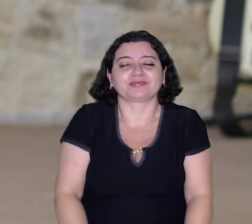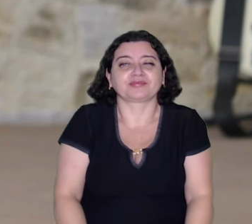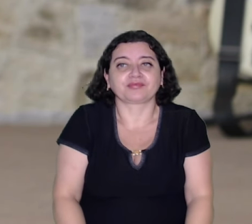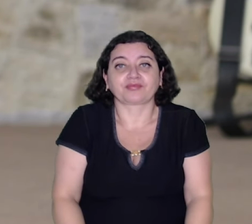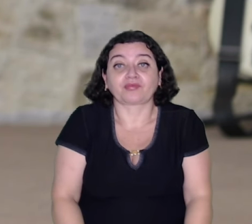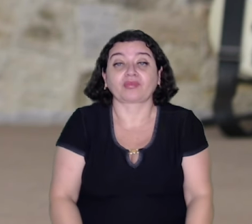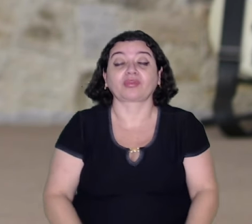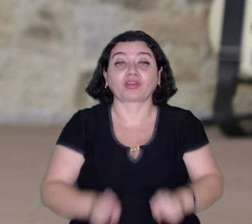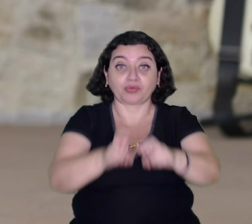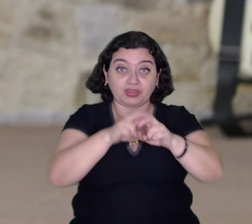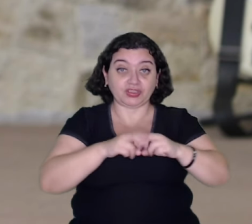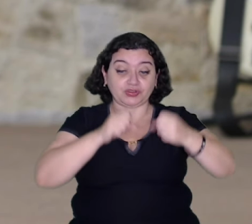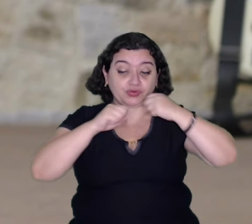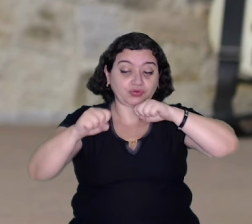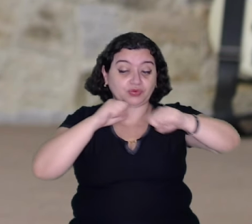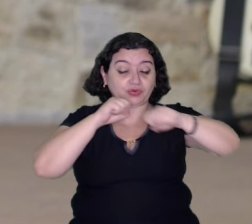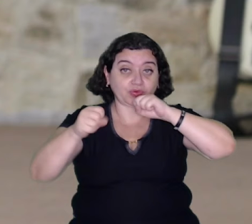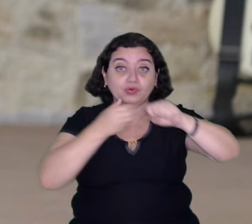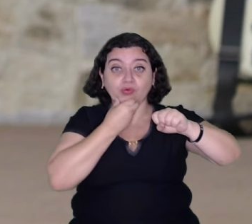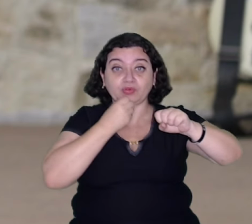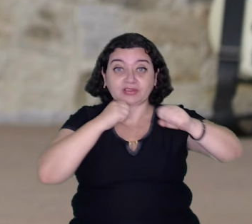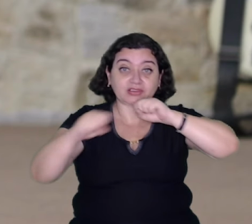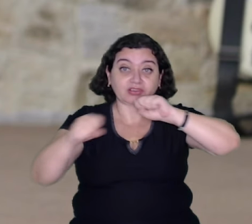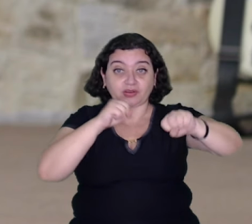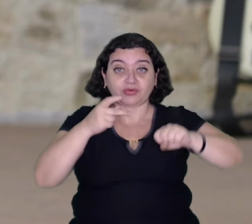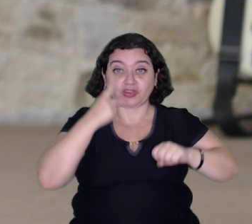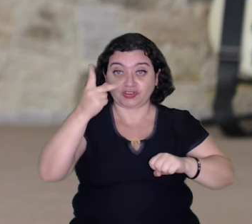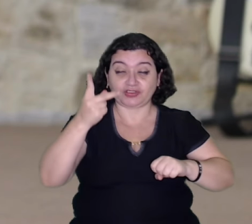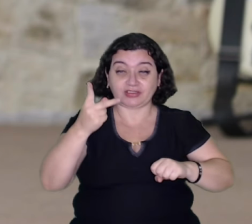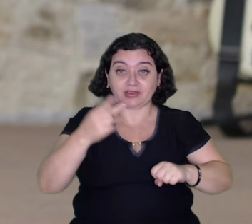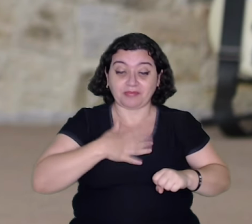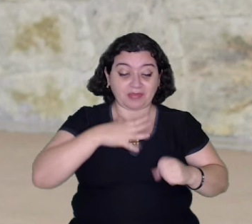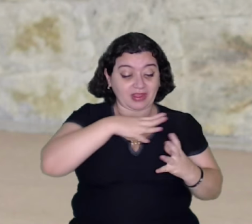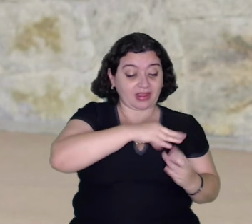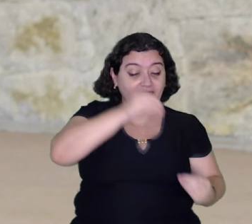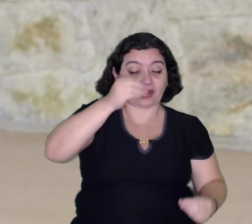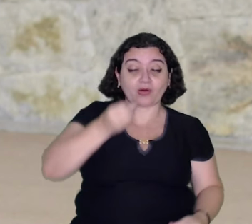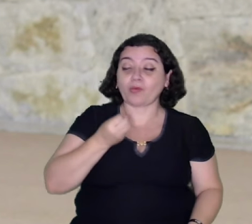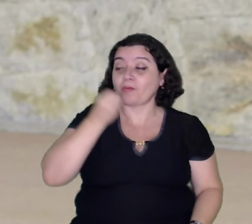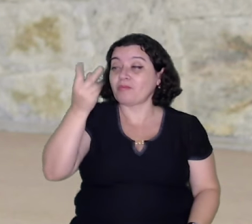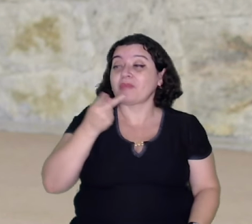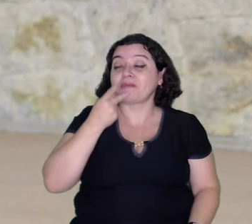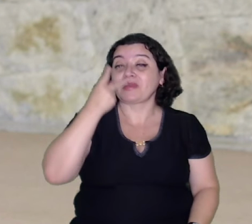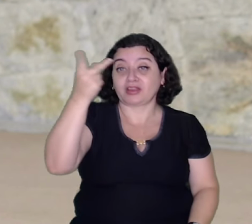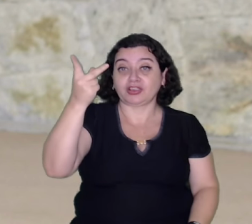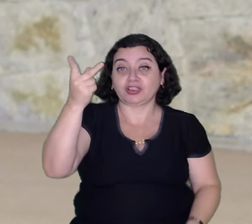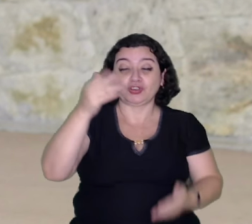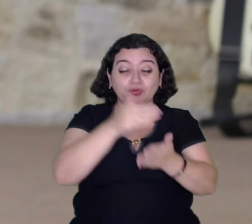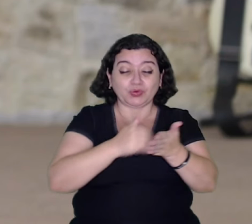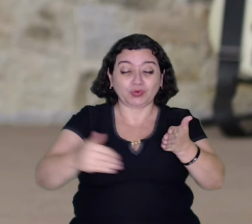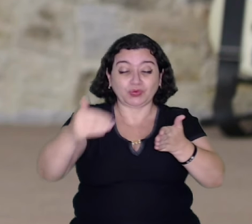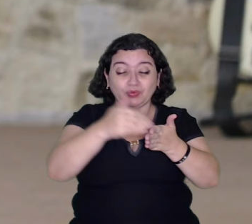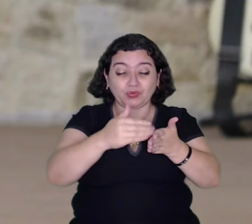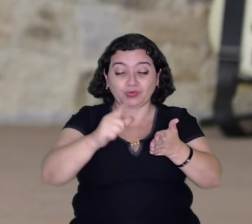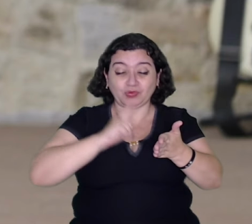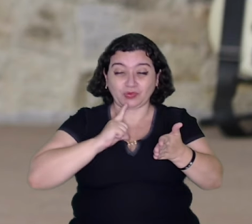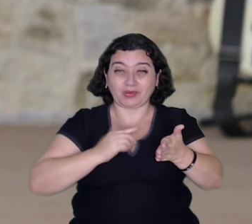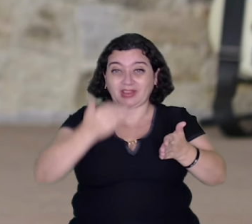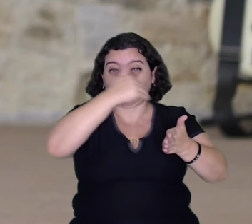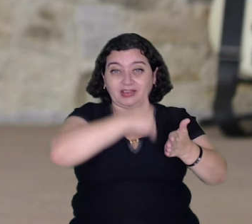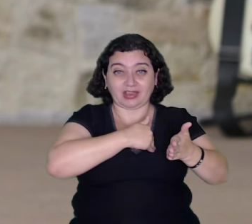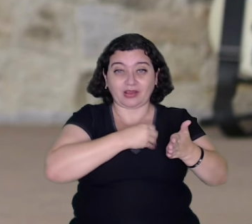Por isso o salmista diz, bendiz, ó minha alma, ao Senhor, e tudo que há em mim,